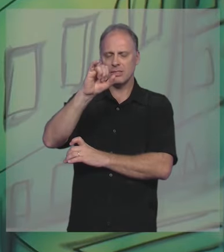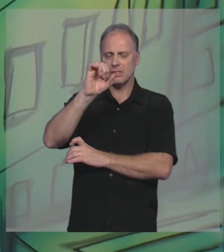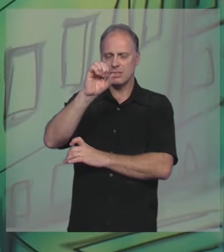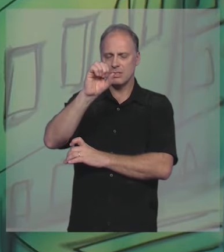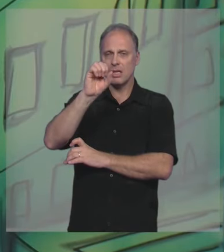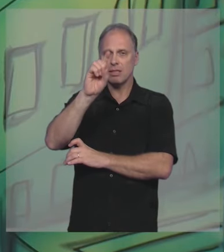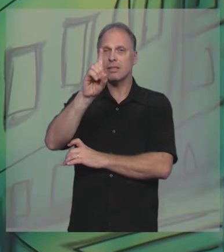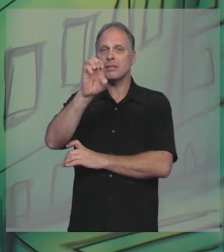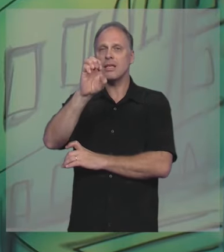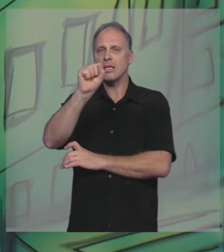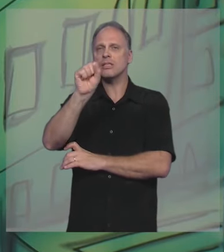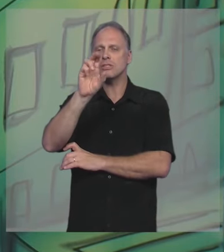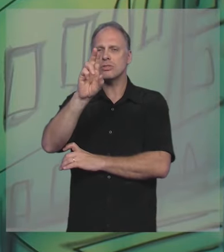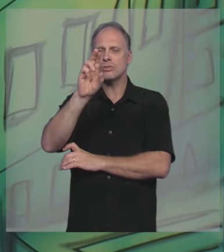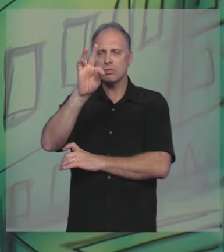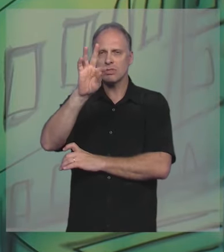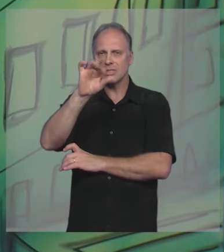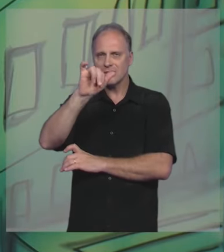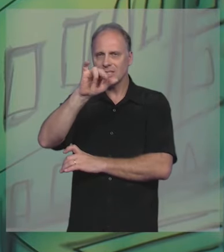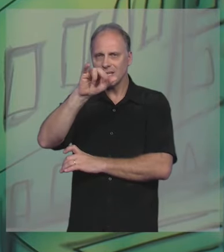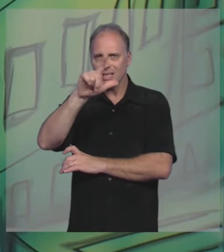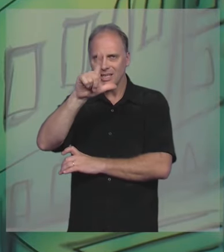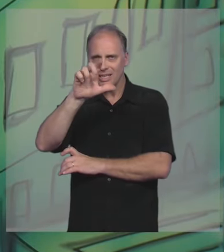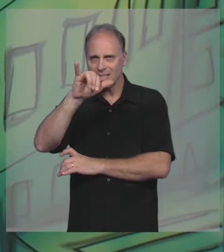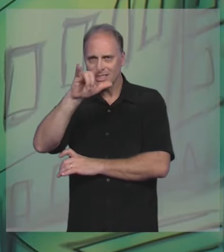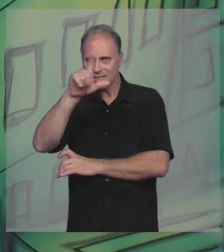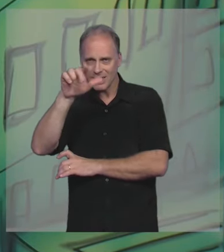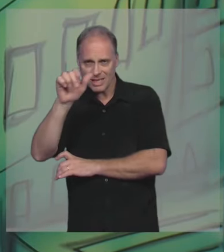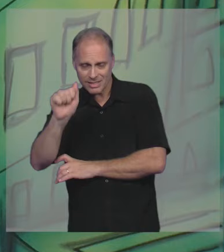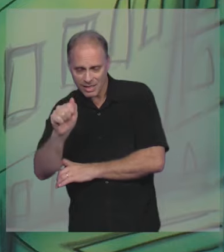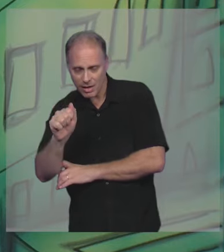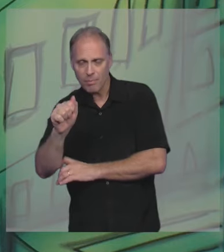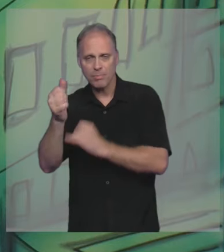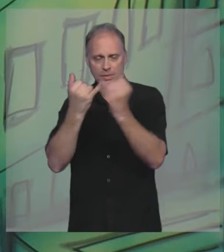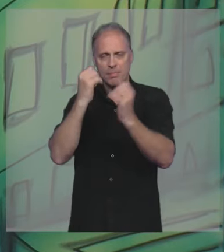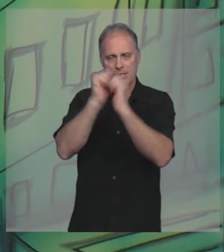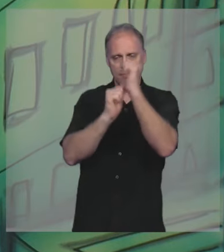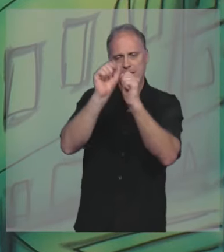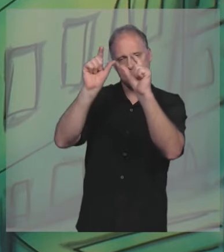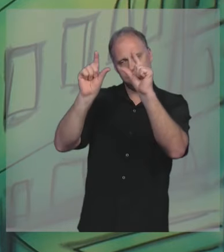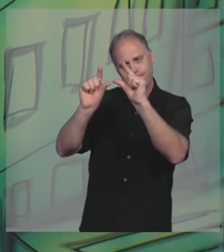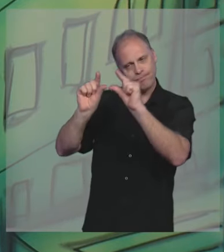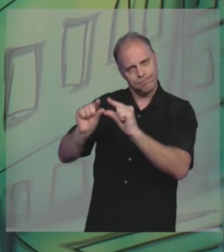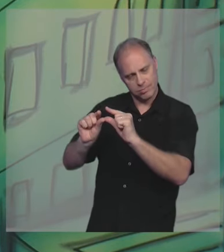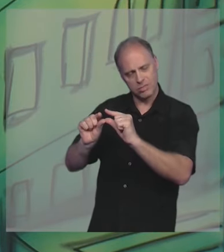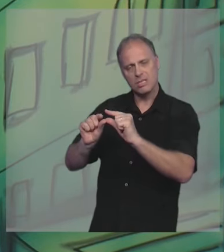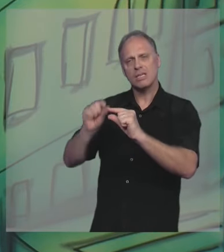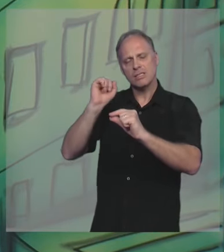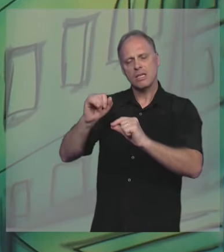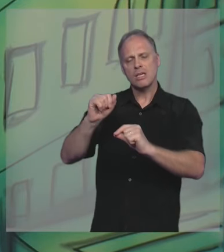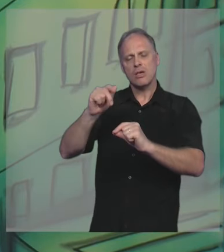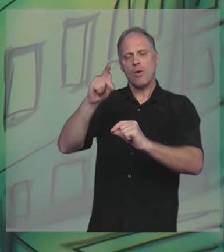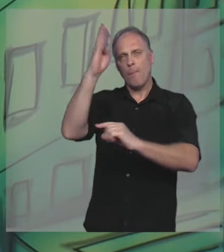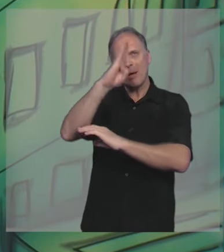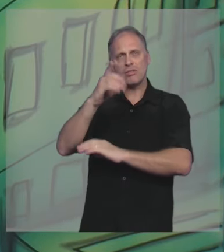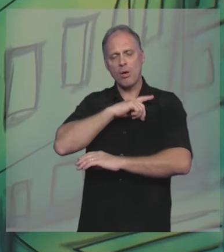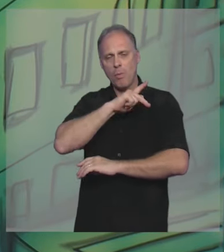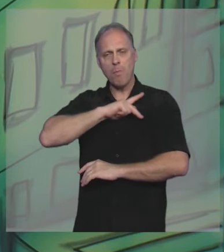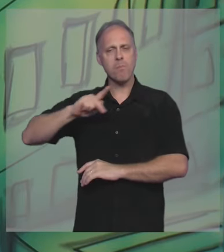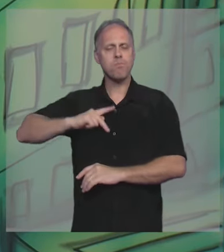né? Mas o Brasil, ao mesmo tempo, né, tem uma população, em sua maioria,